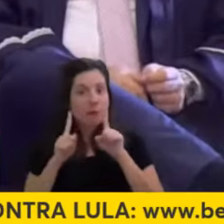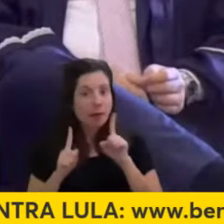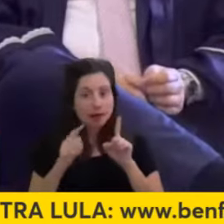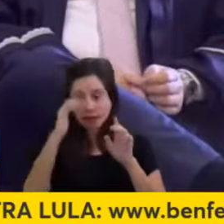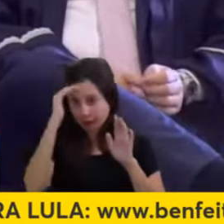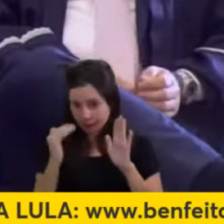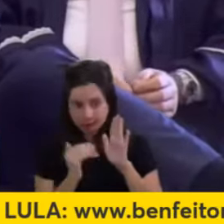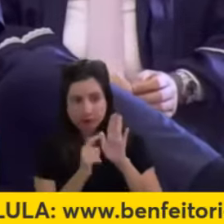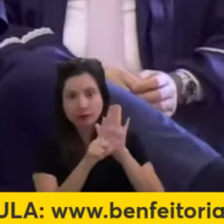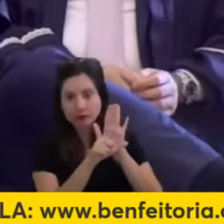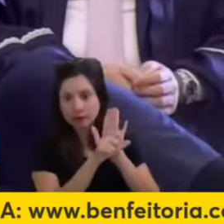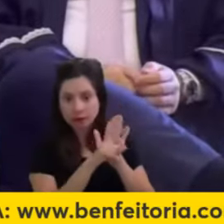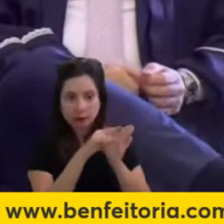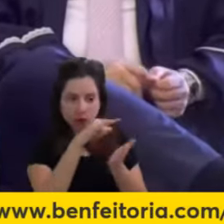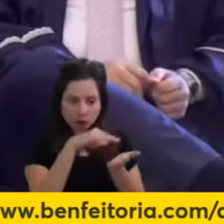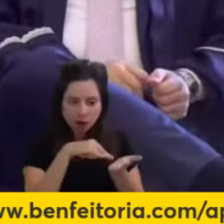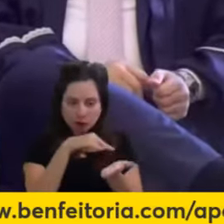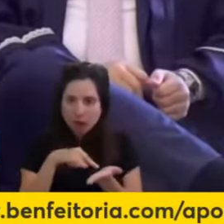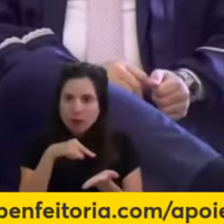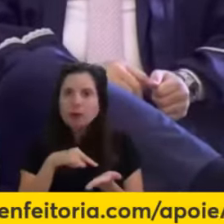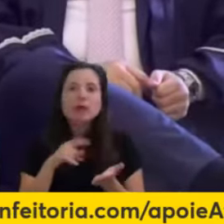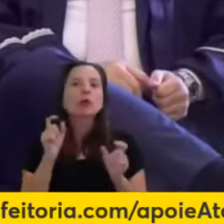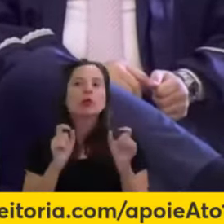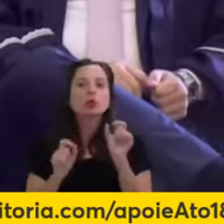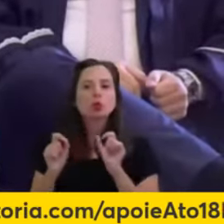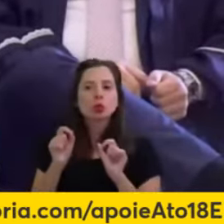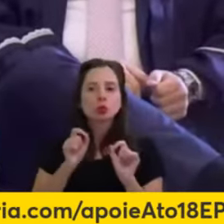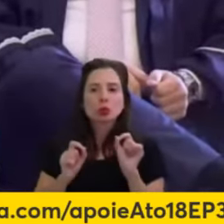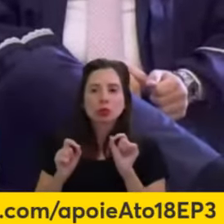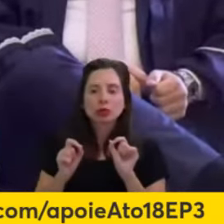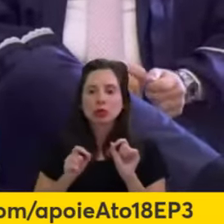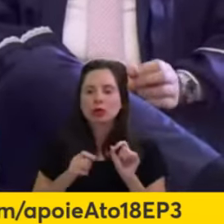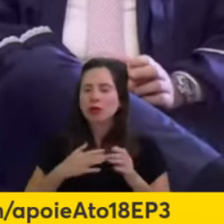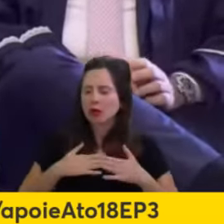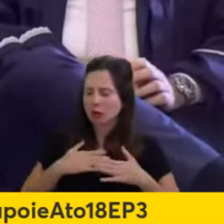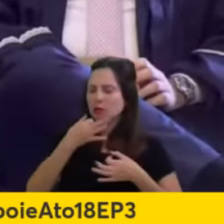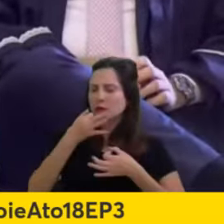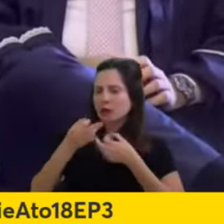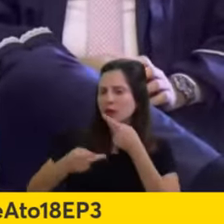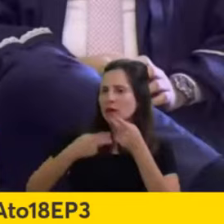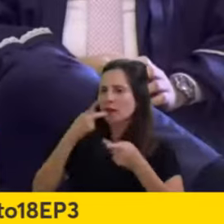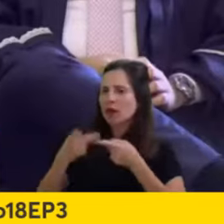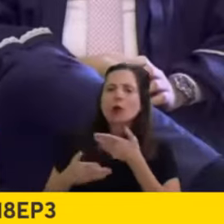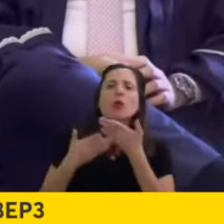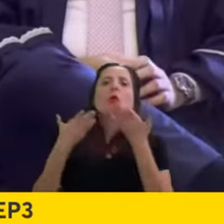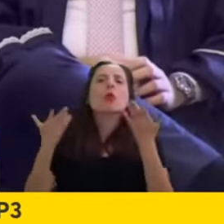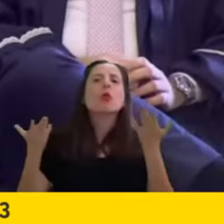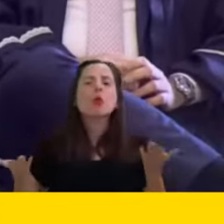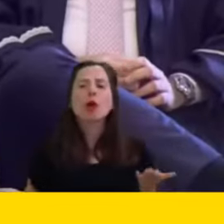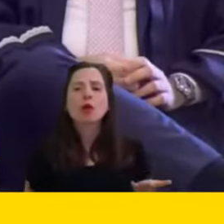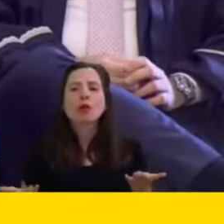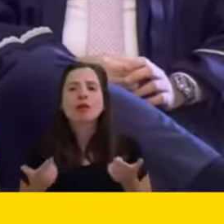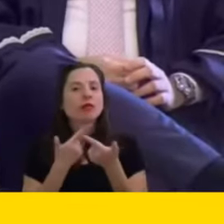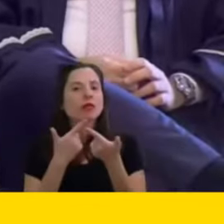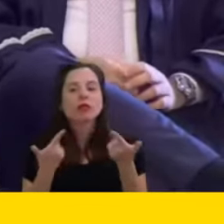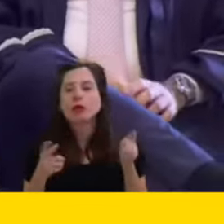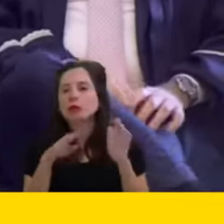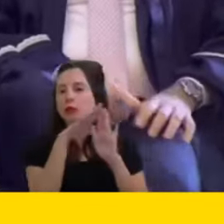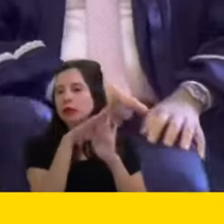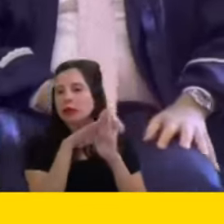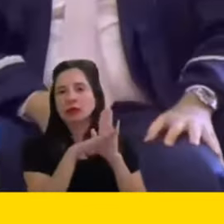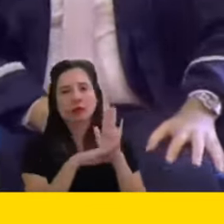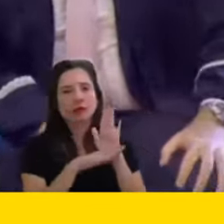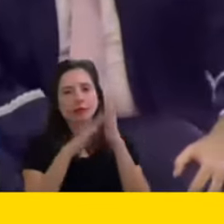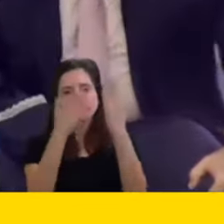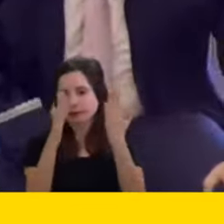pararmos aqui a partir desse pressuposto que é o que o que eh trago na minha fala qual que é a grande questão que não há um critério para se avaliar uma pré-candidatura